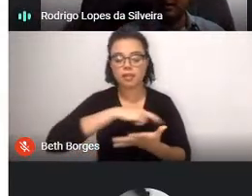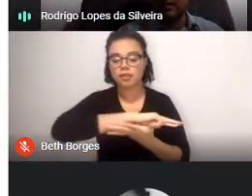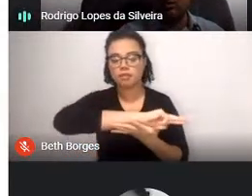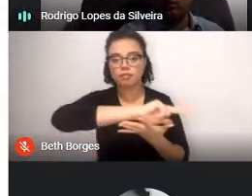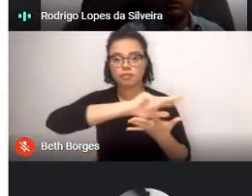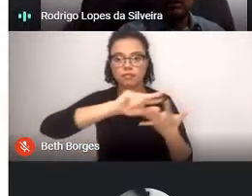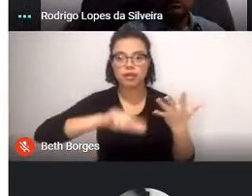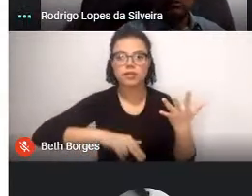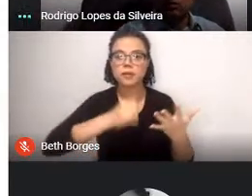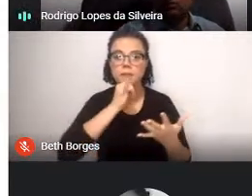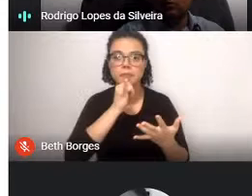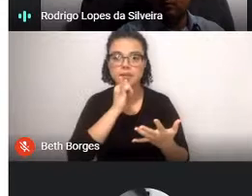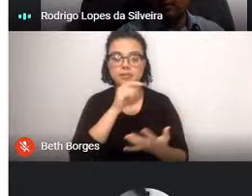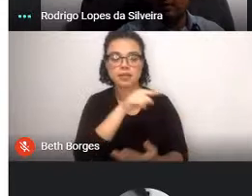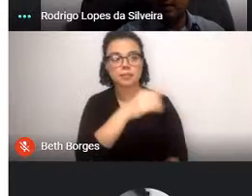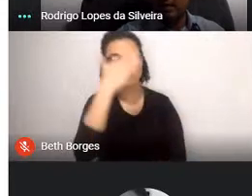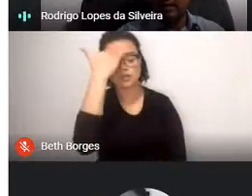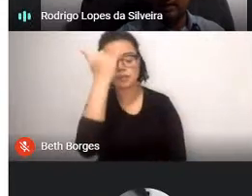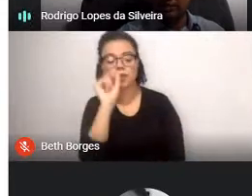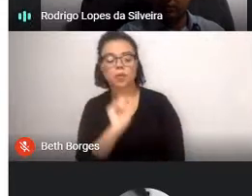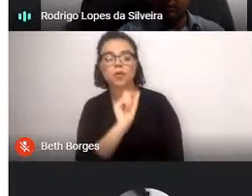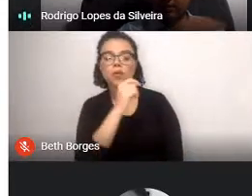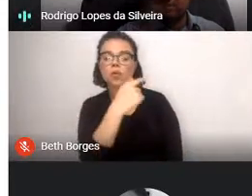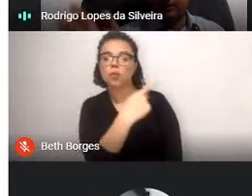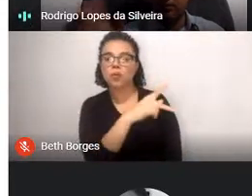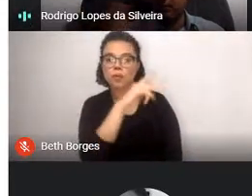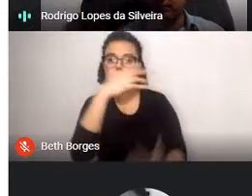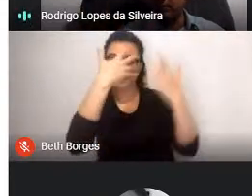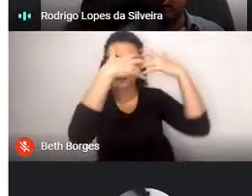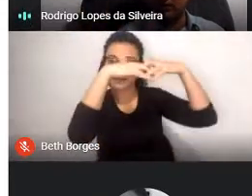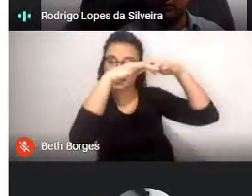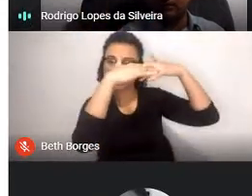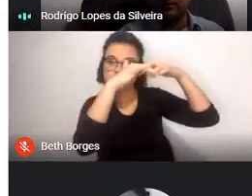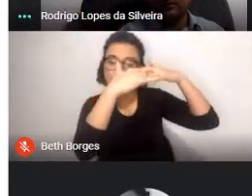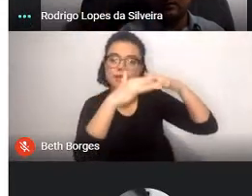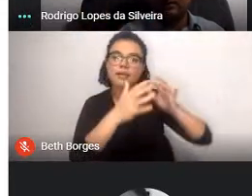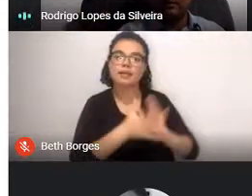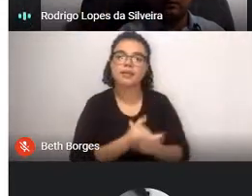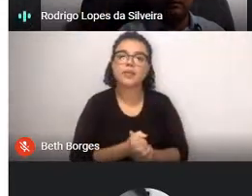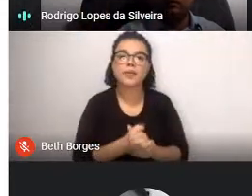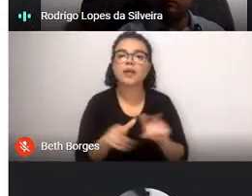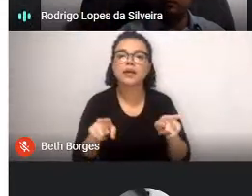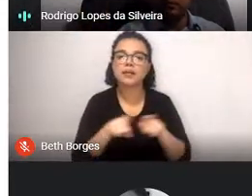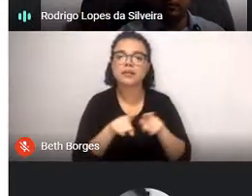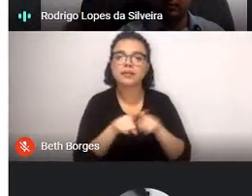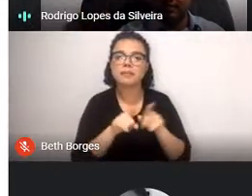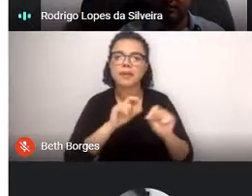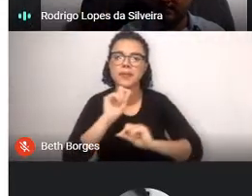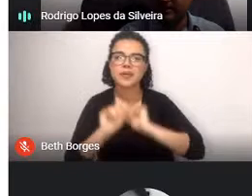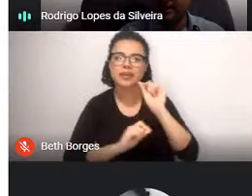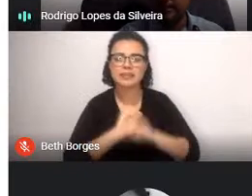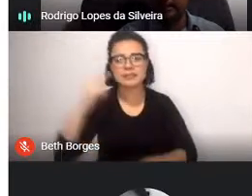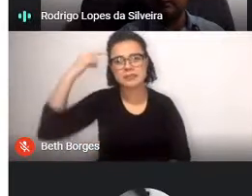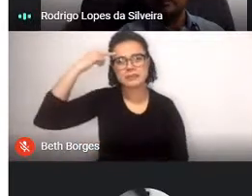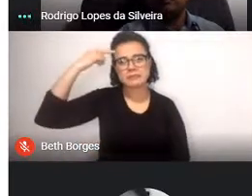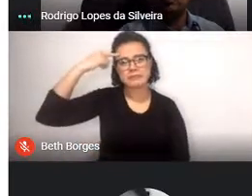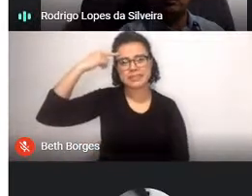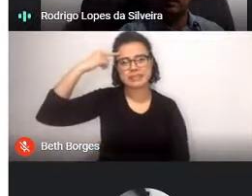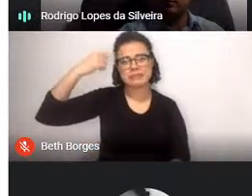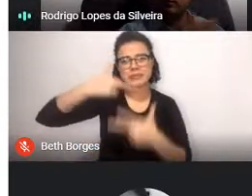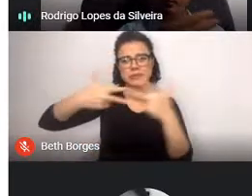leitura mental, como catastrofização, onde a pessoa acha que vai acontecer tudo de pior na vida